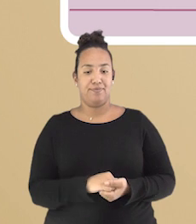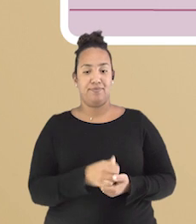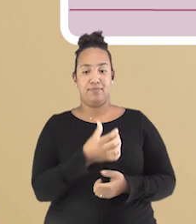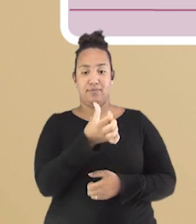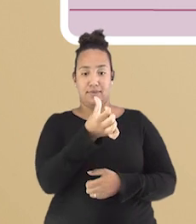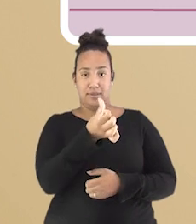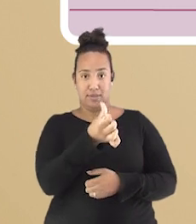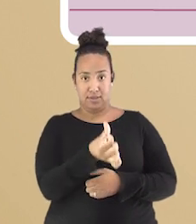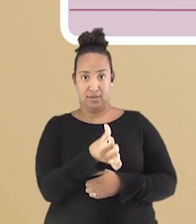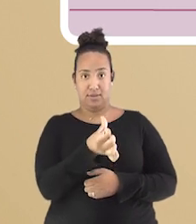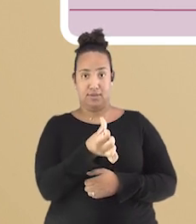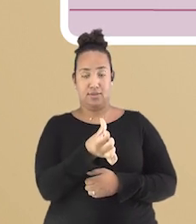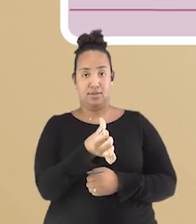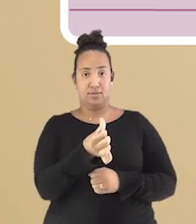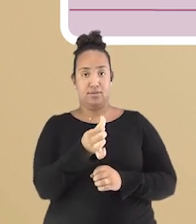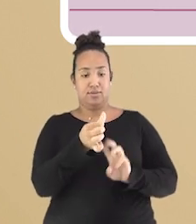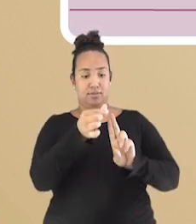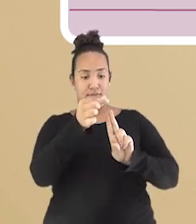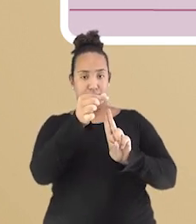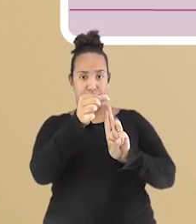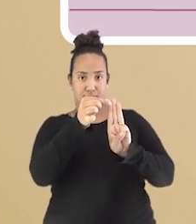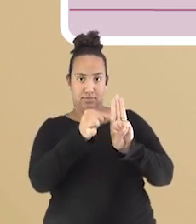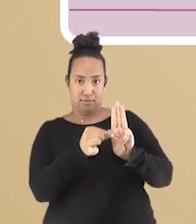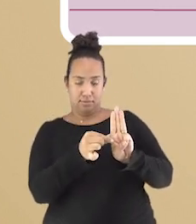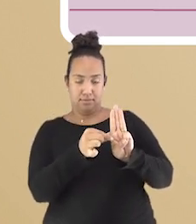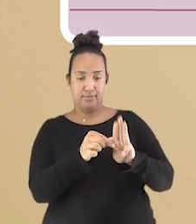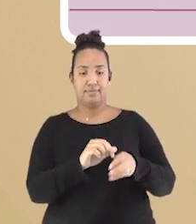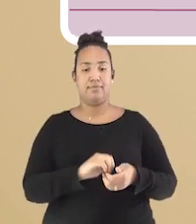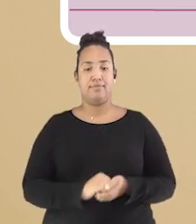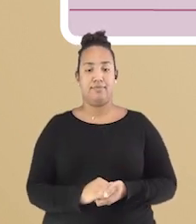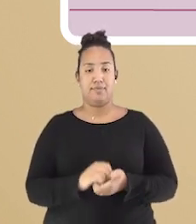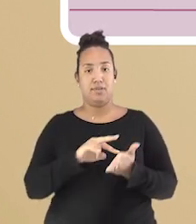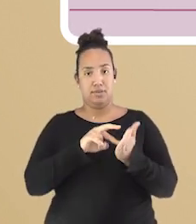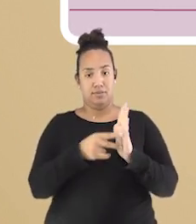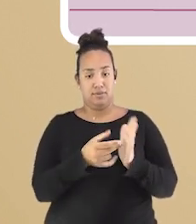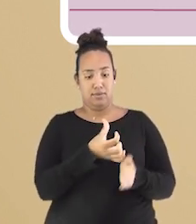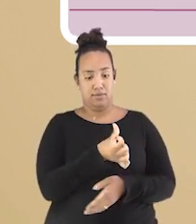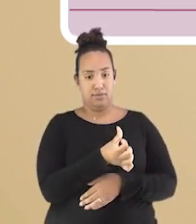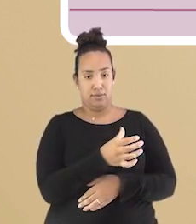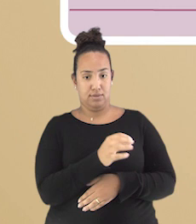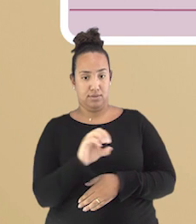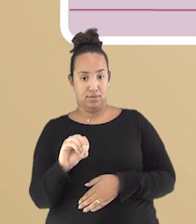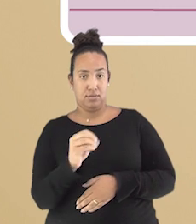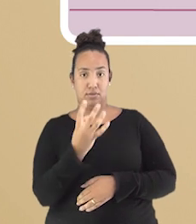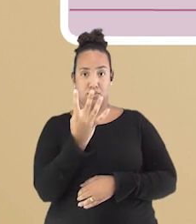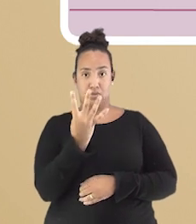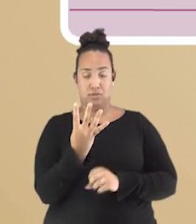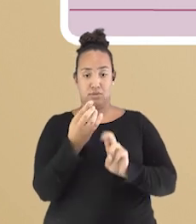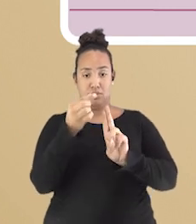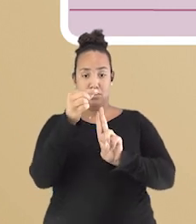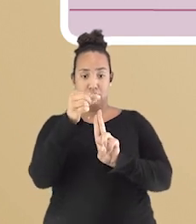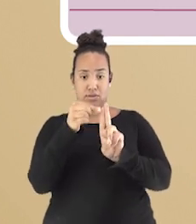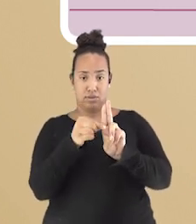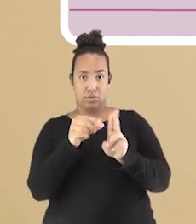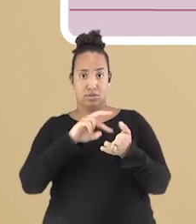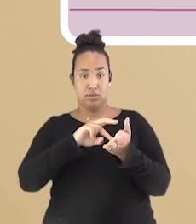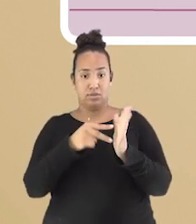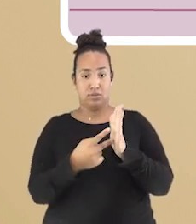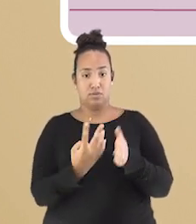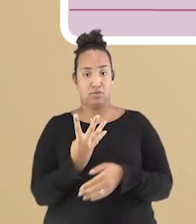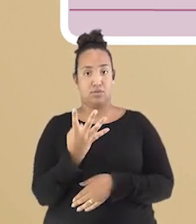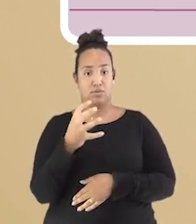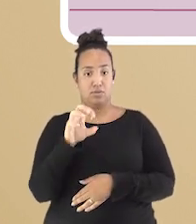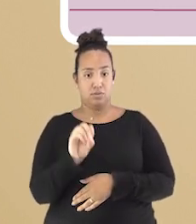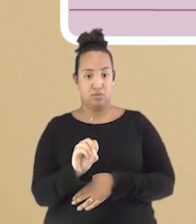é o mesmo que 600. 4 dezenas simples, que é o mesmo que 40. E 5